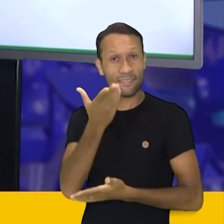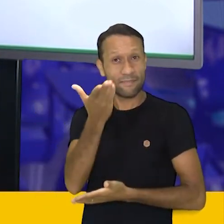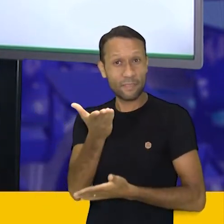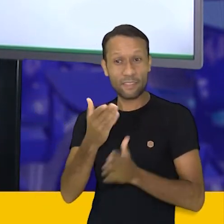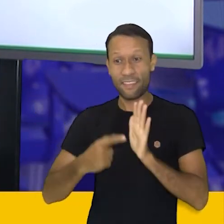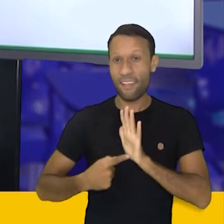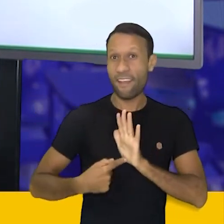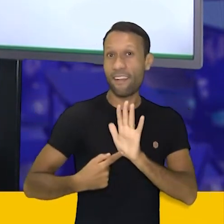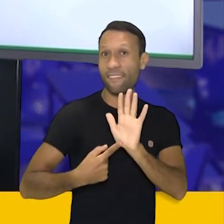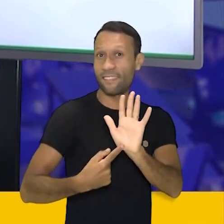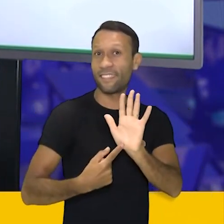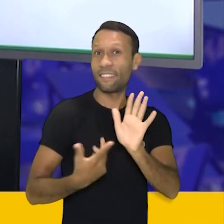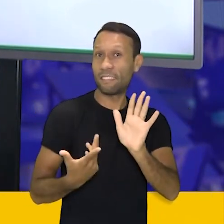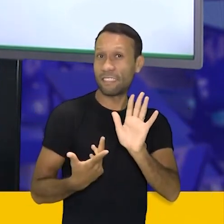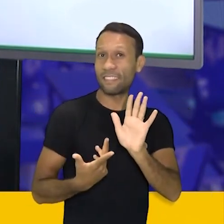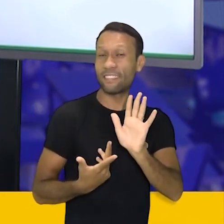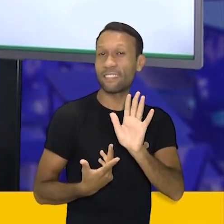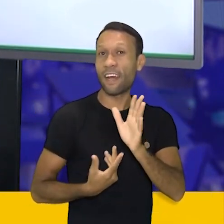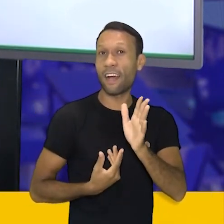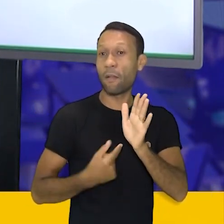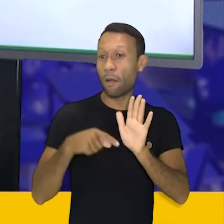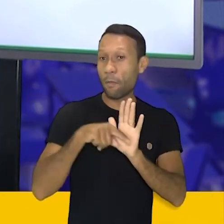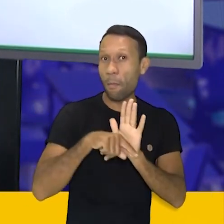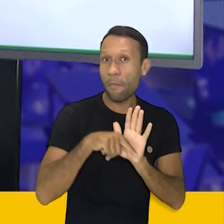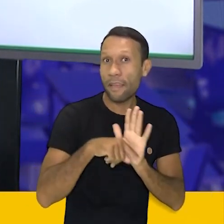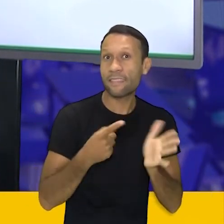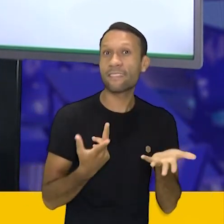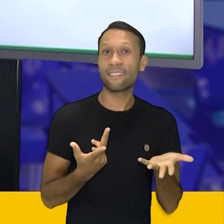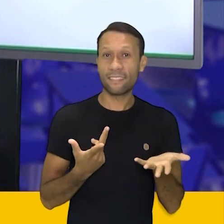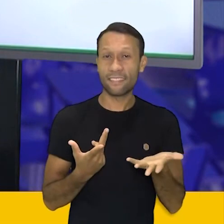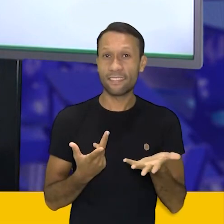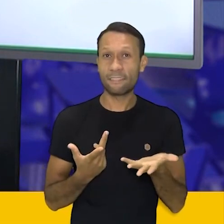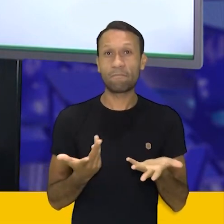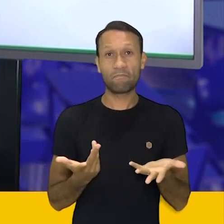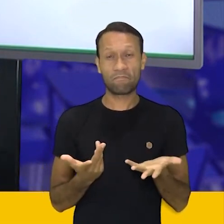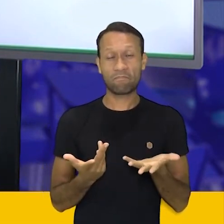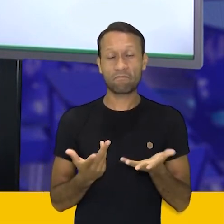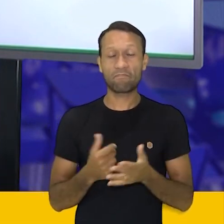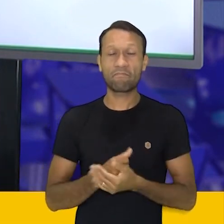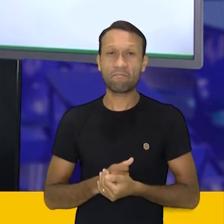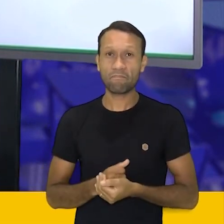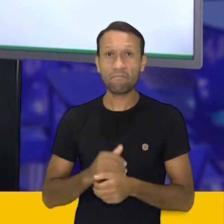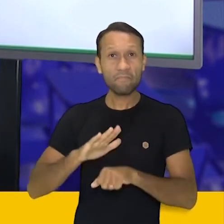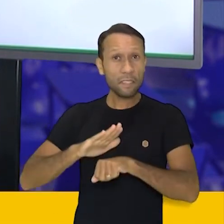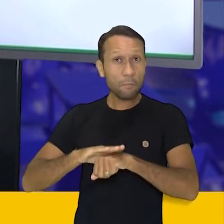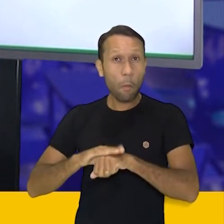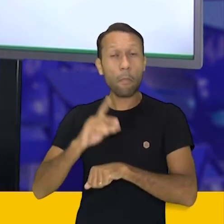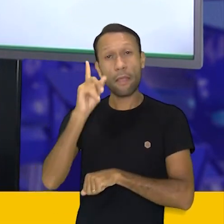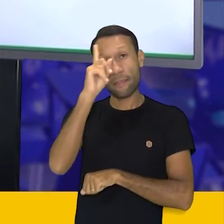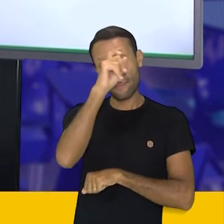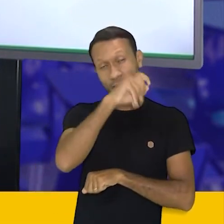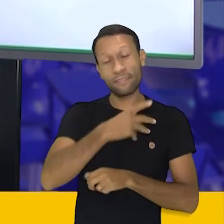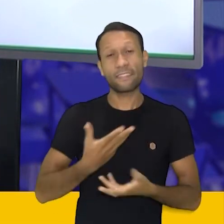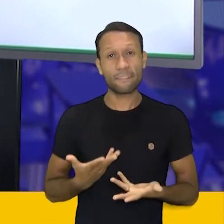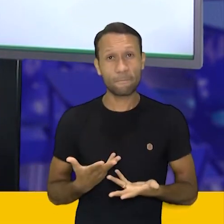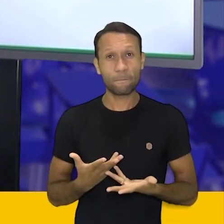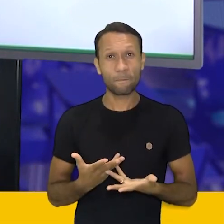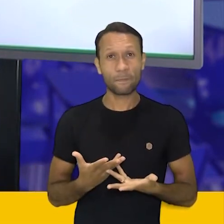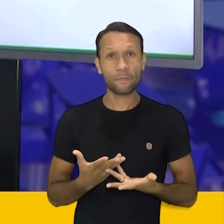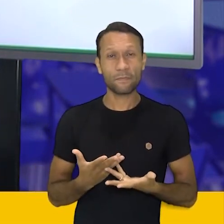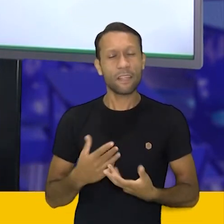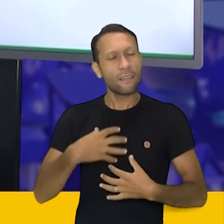imaginaram? Vocês apresentando o fruto da pesquisa sua, que você fez nesse tempo de pandemia. Então, para a